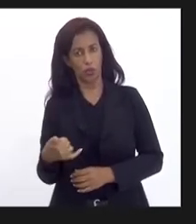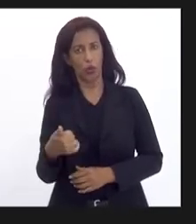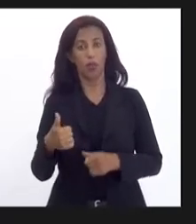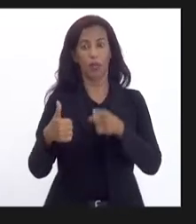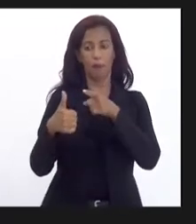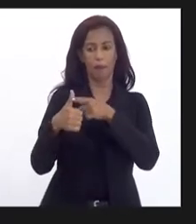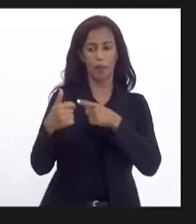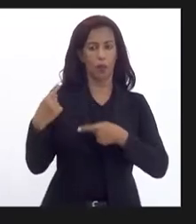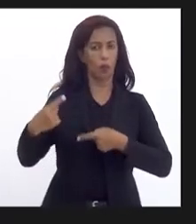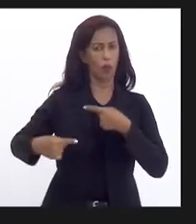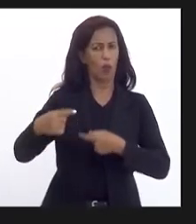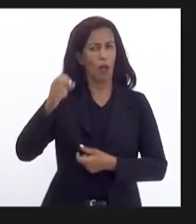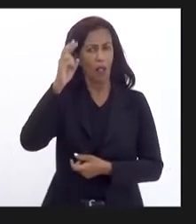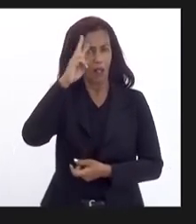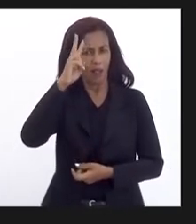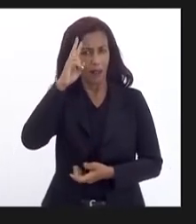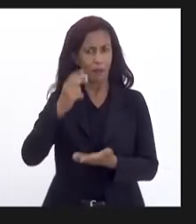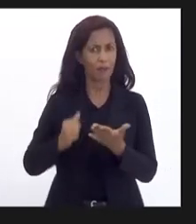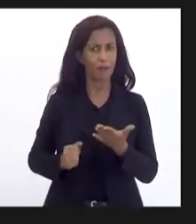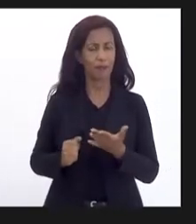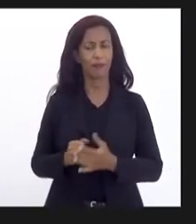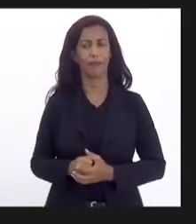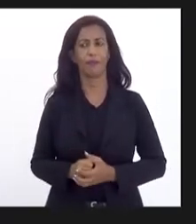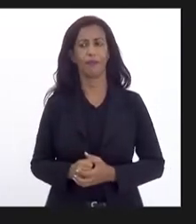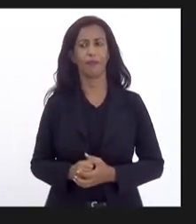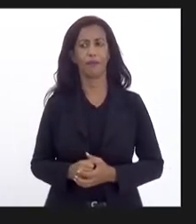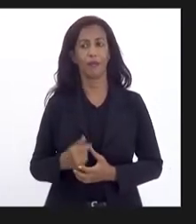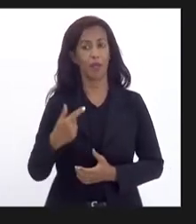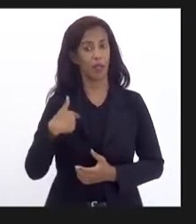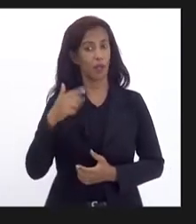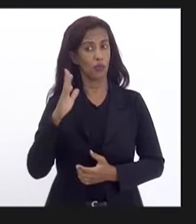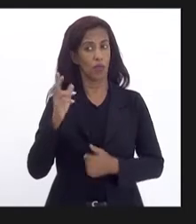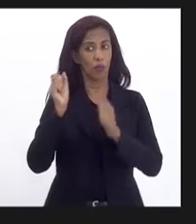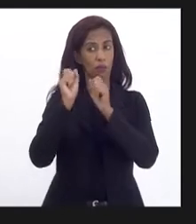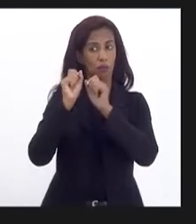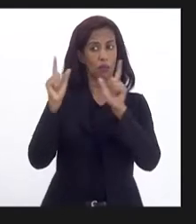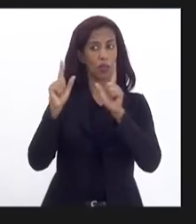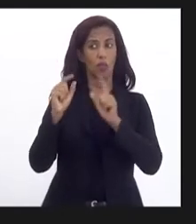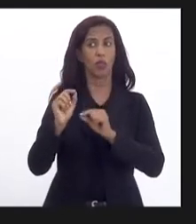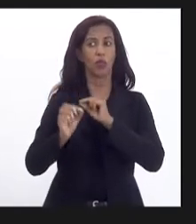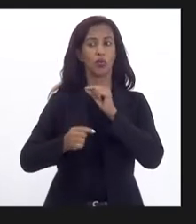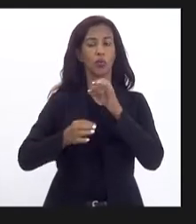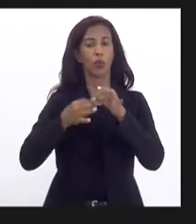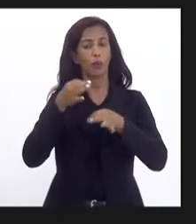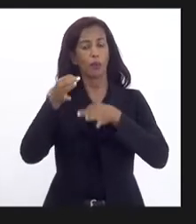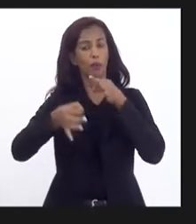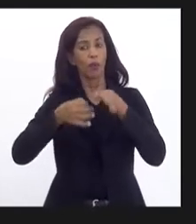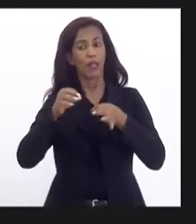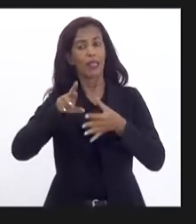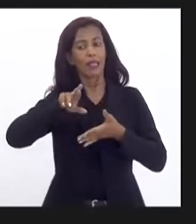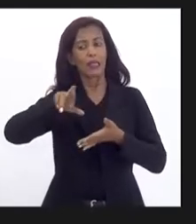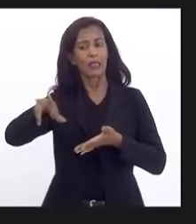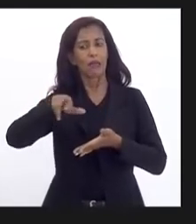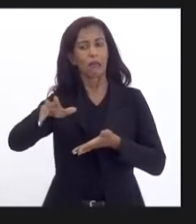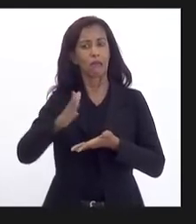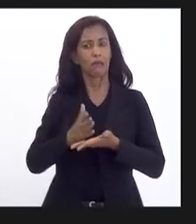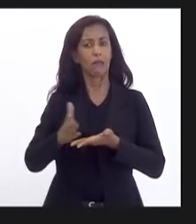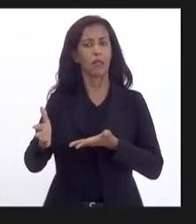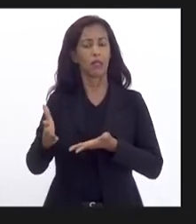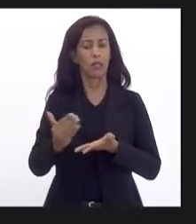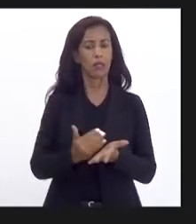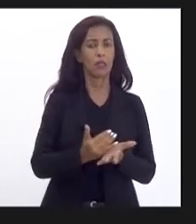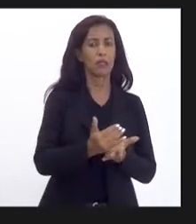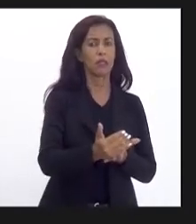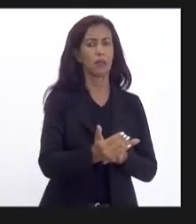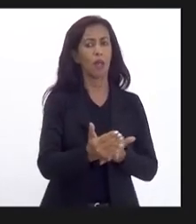primeira discussão, não sei se vocês se lembram, eu alertei sobre questões que não tinham a ver, como inicialmente alguns